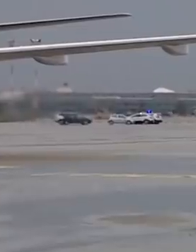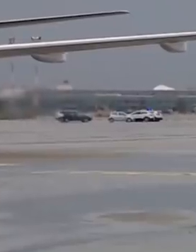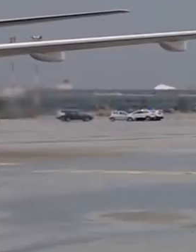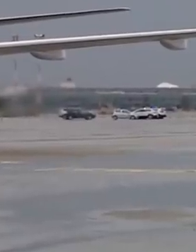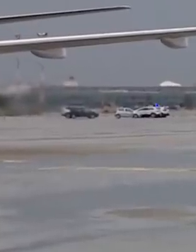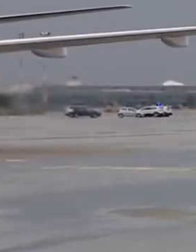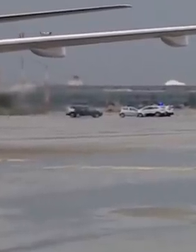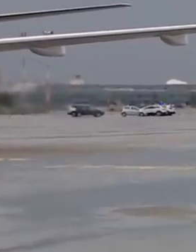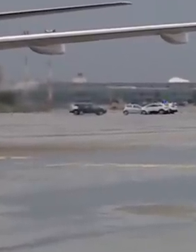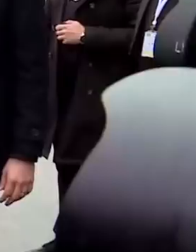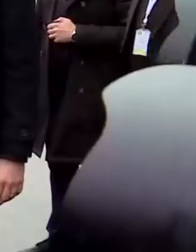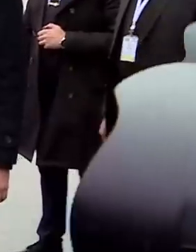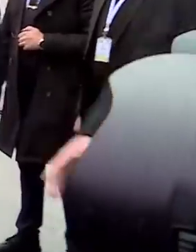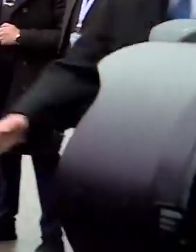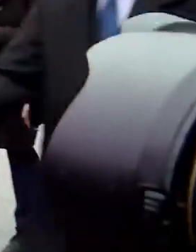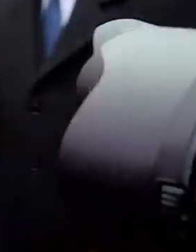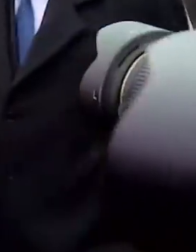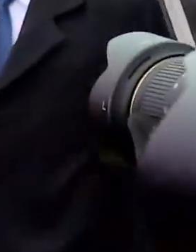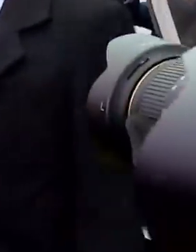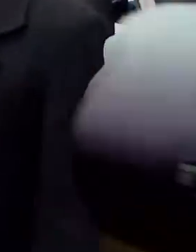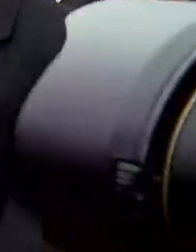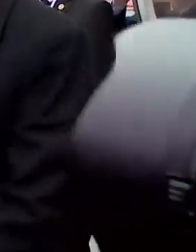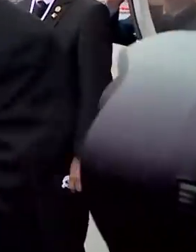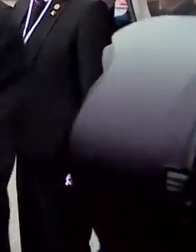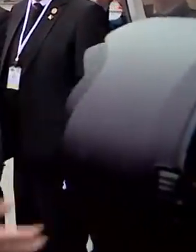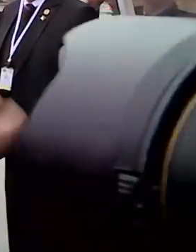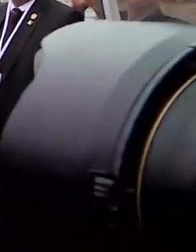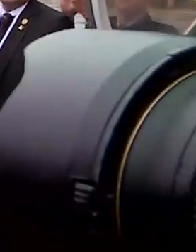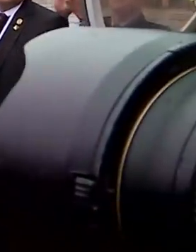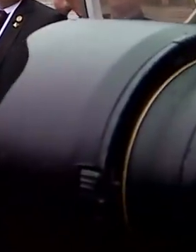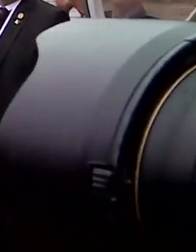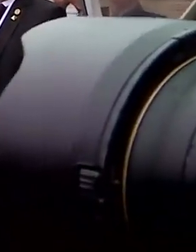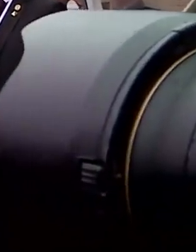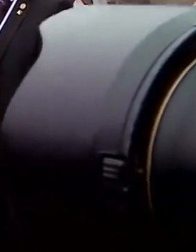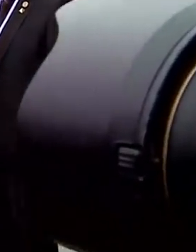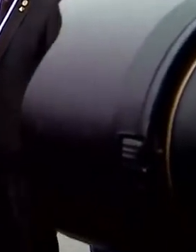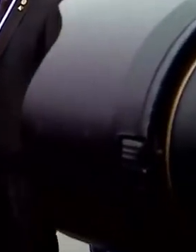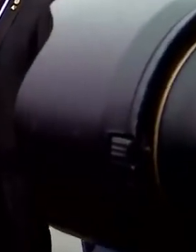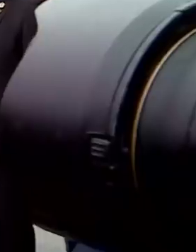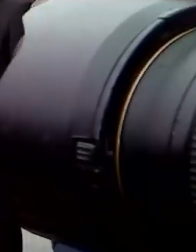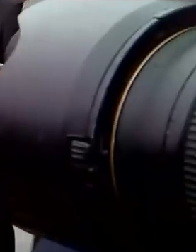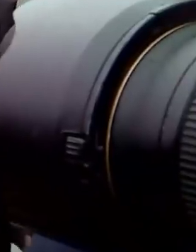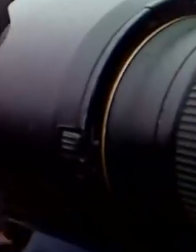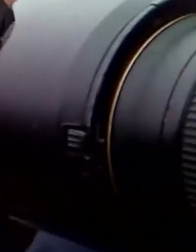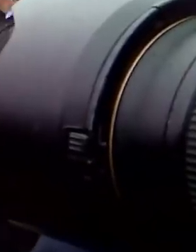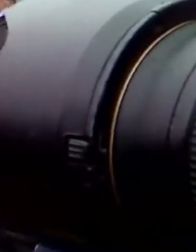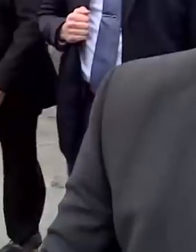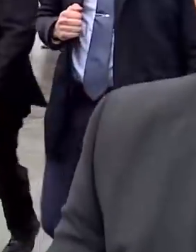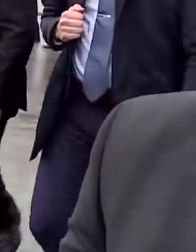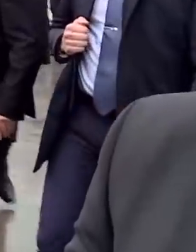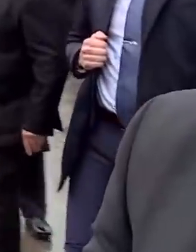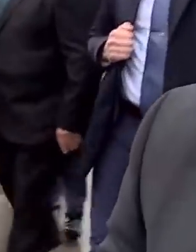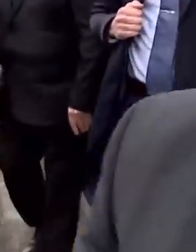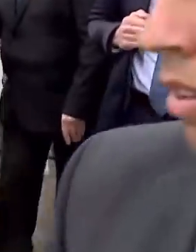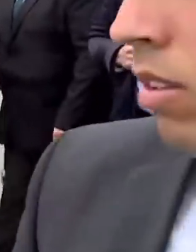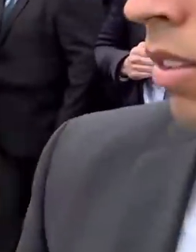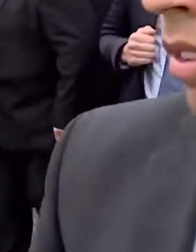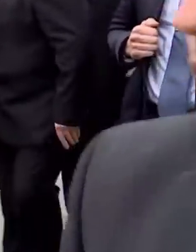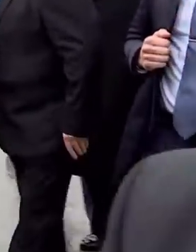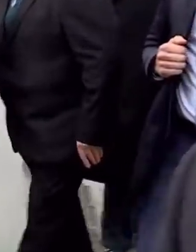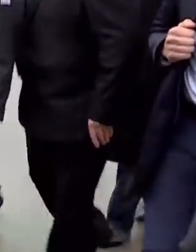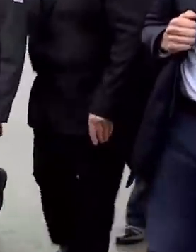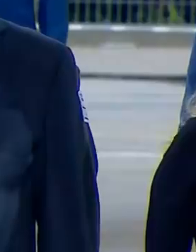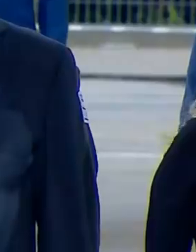internacional Ben Gurion, em Tel Aviv, Jair Bolsonaro foi recepcionado pelo premier israelense Benjamin Netanyahu.